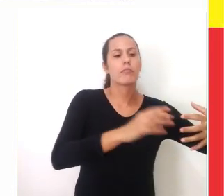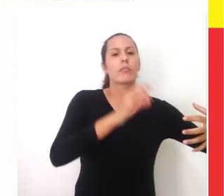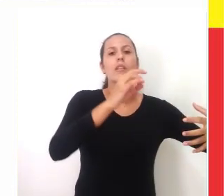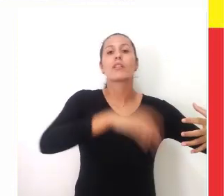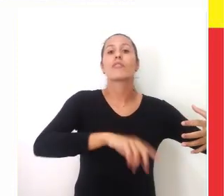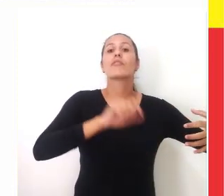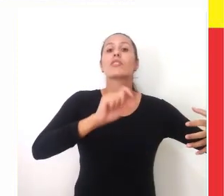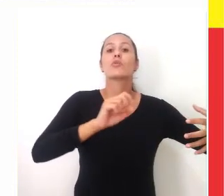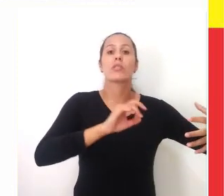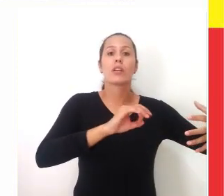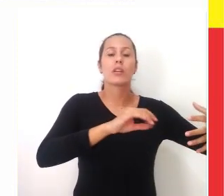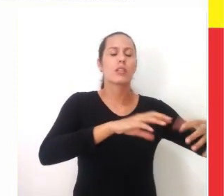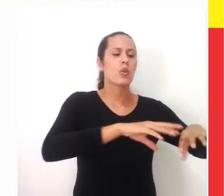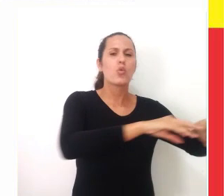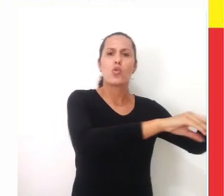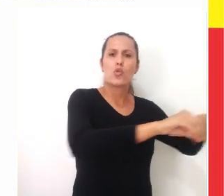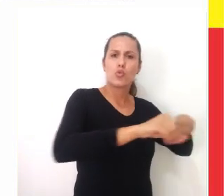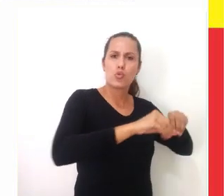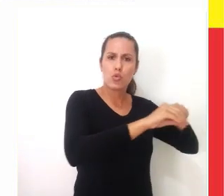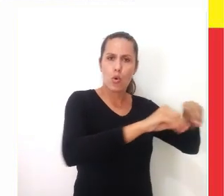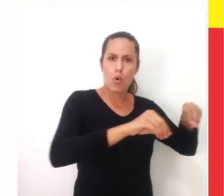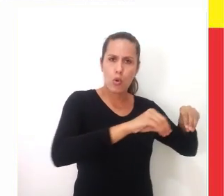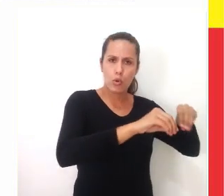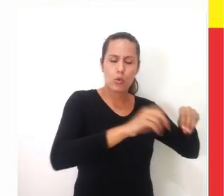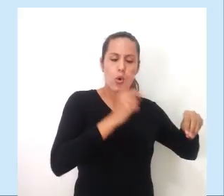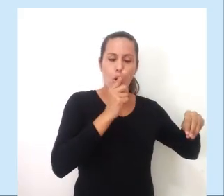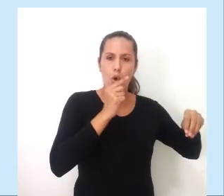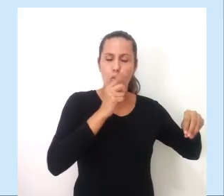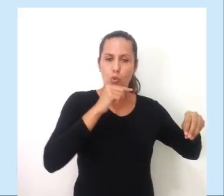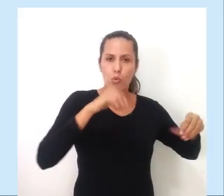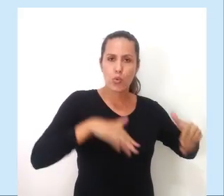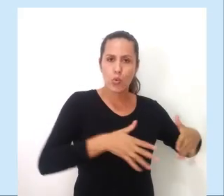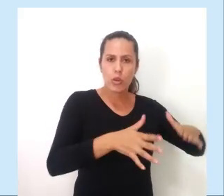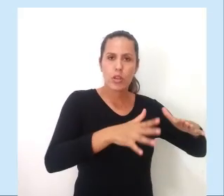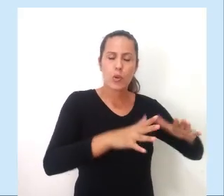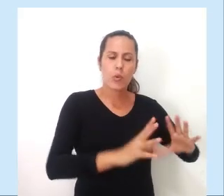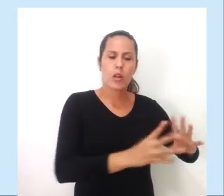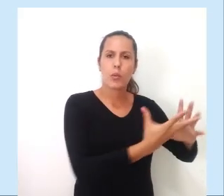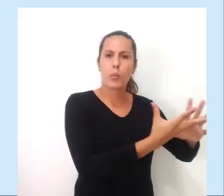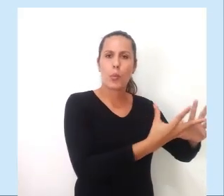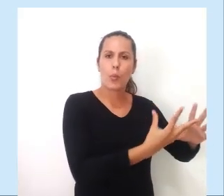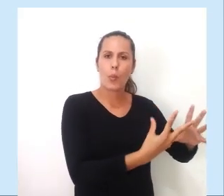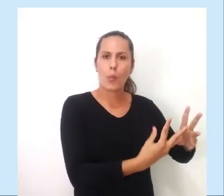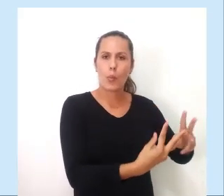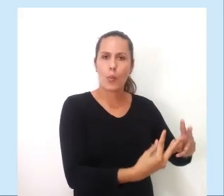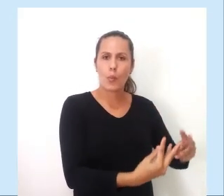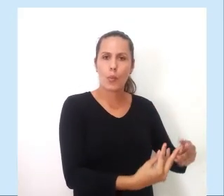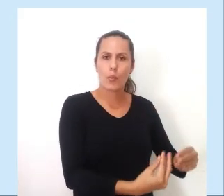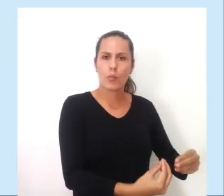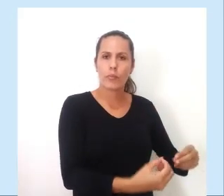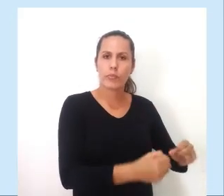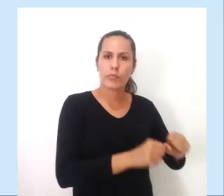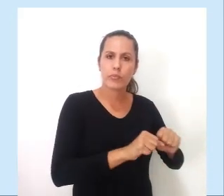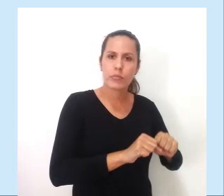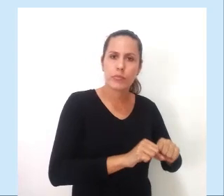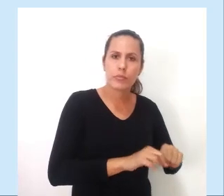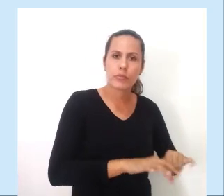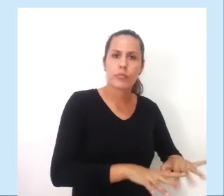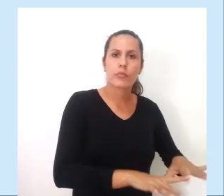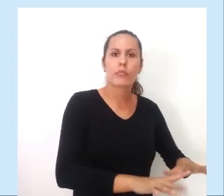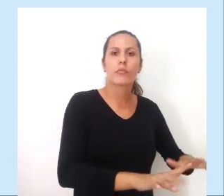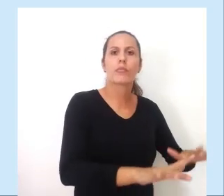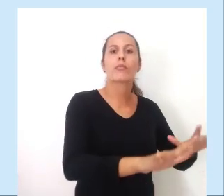depositam, tá certo? No solo do rio. E aí ocorre a proliferação